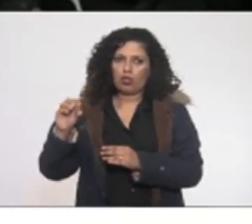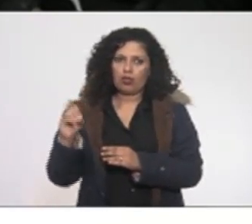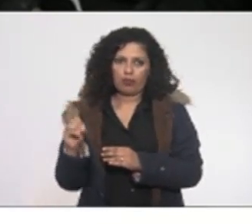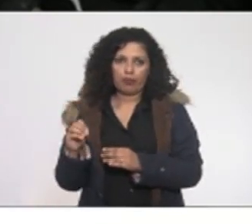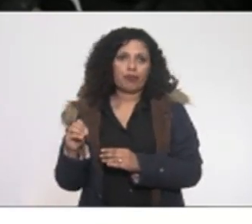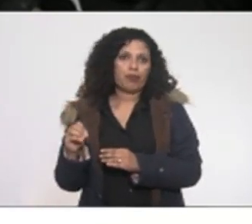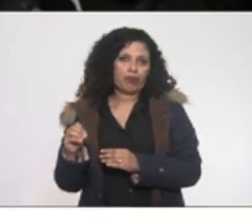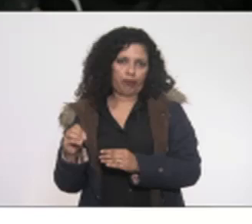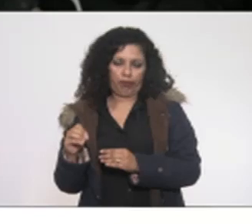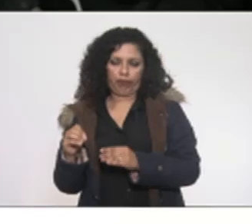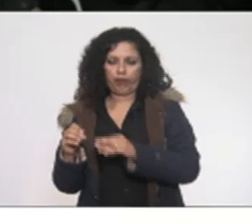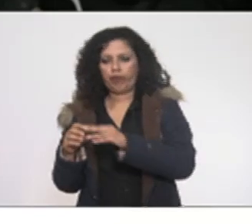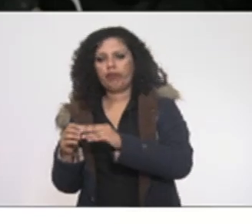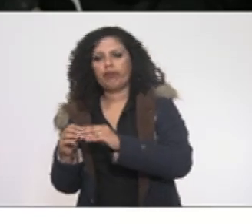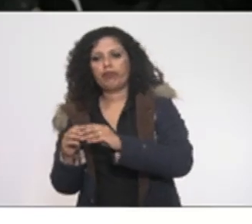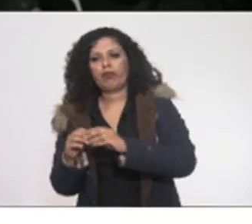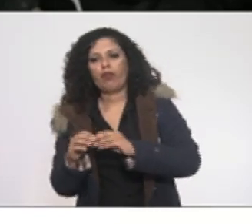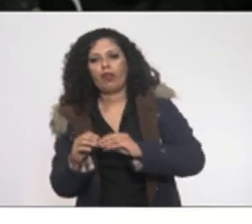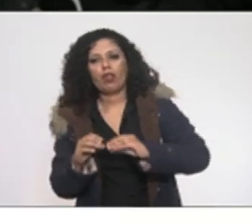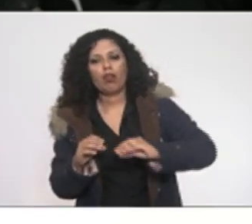a movimentação